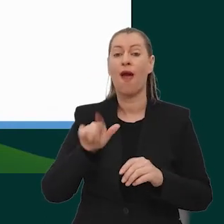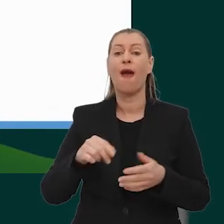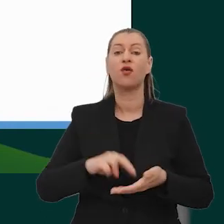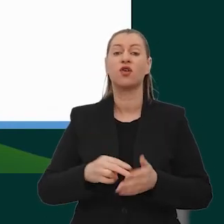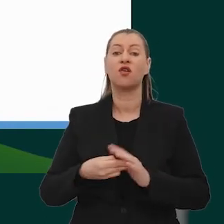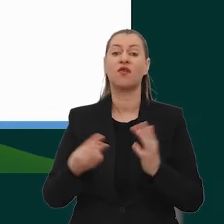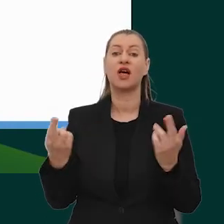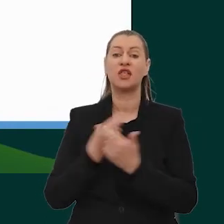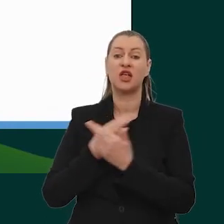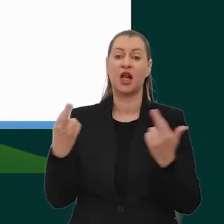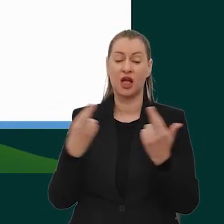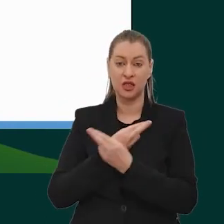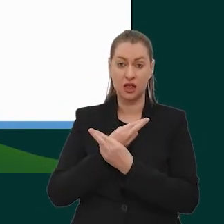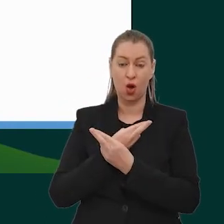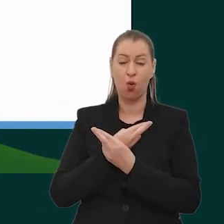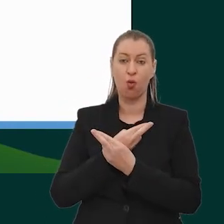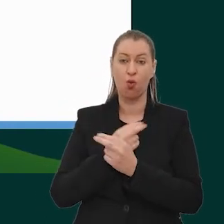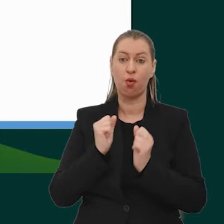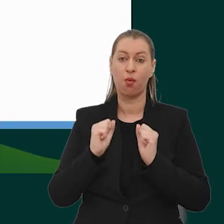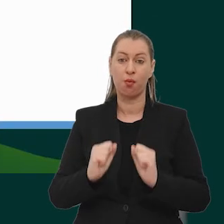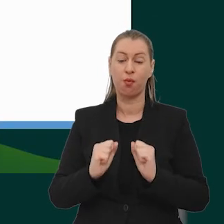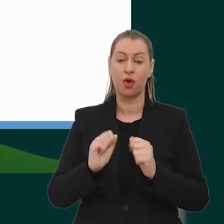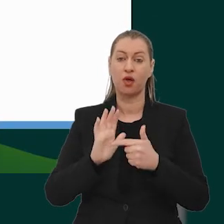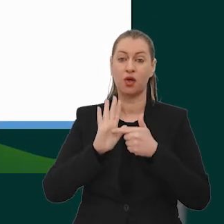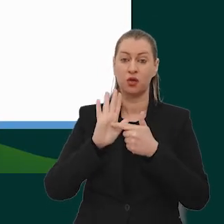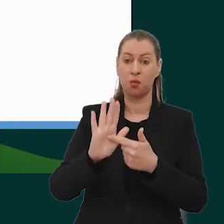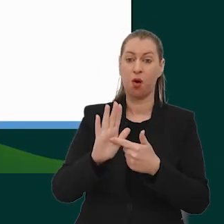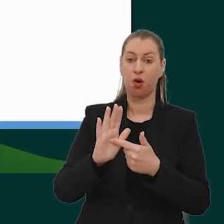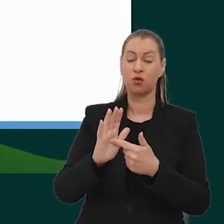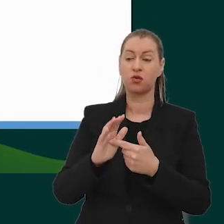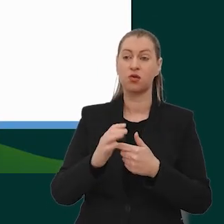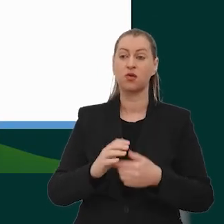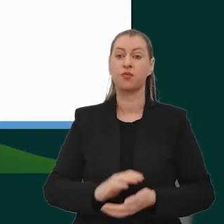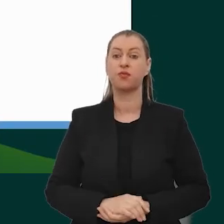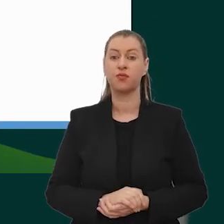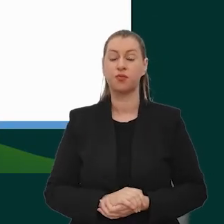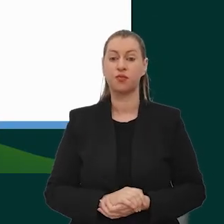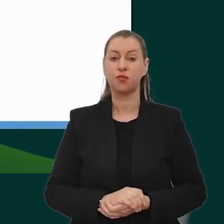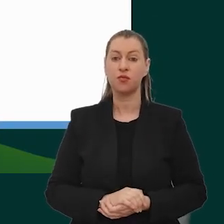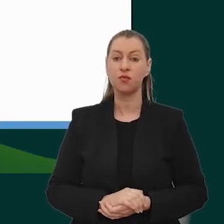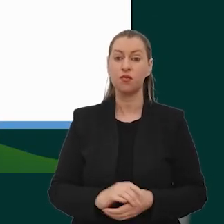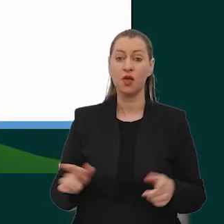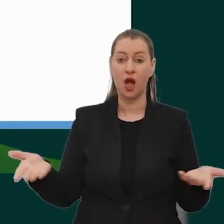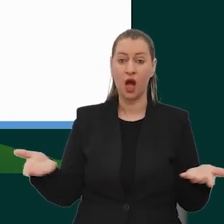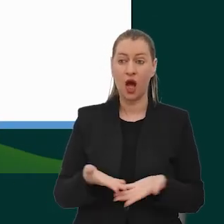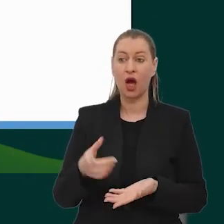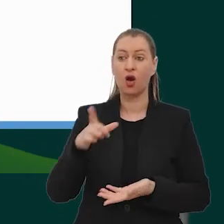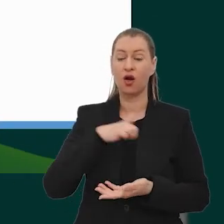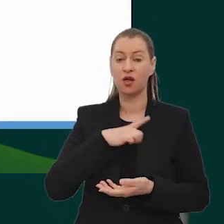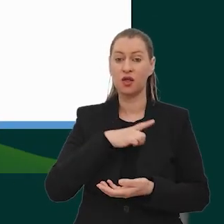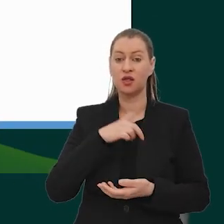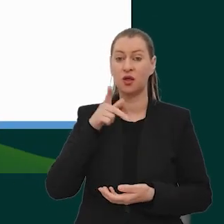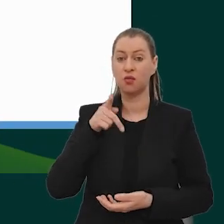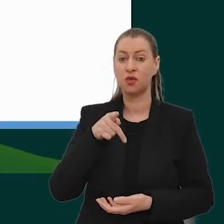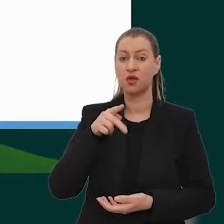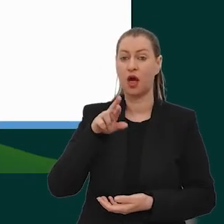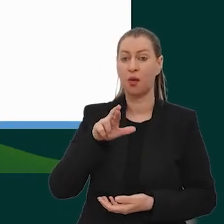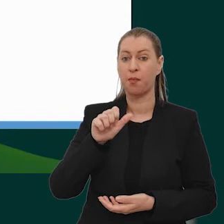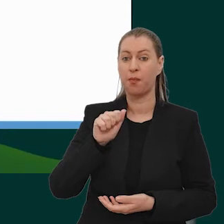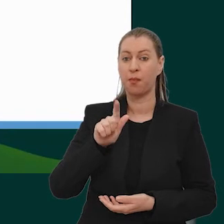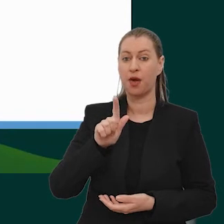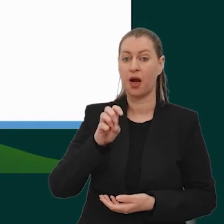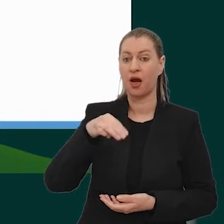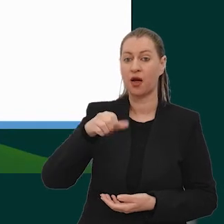que ele consiga se situar. E por fim, a gente chega naquele mais alto nível, que é a pragmática, que é